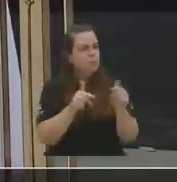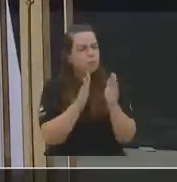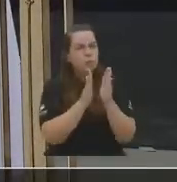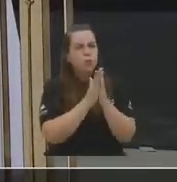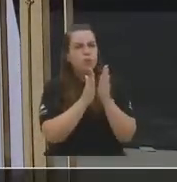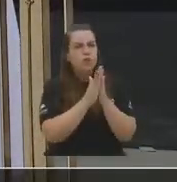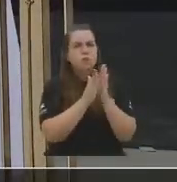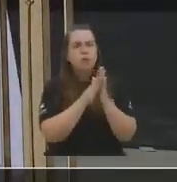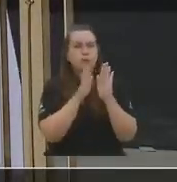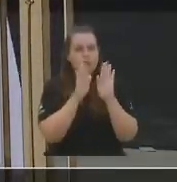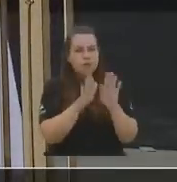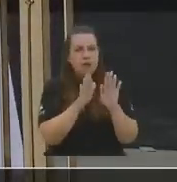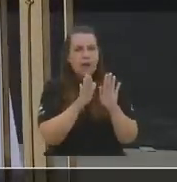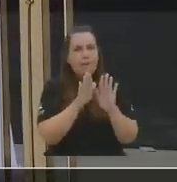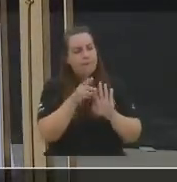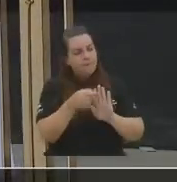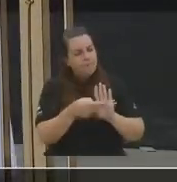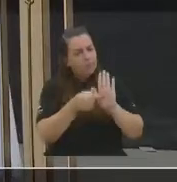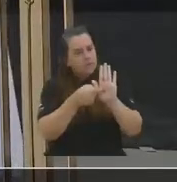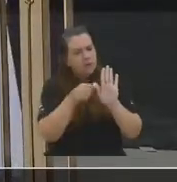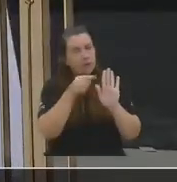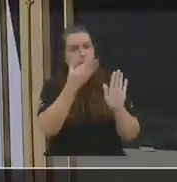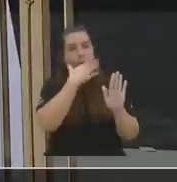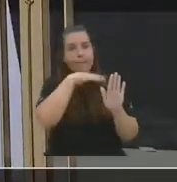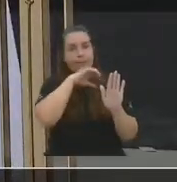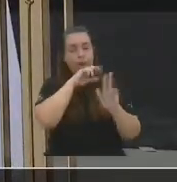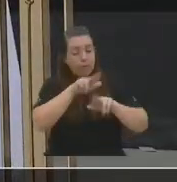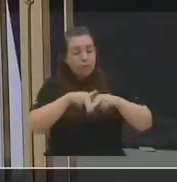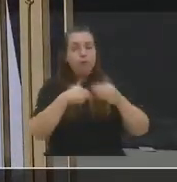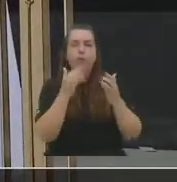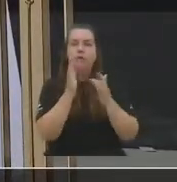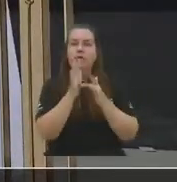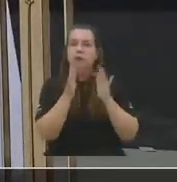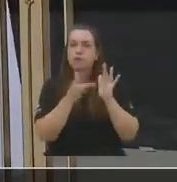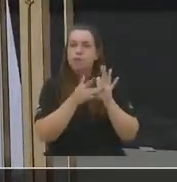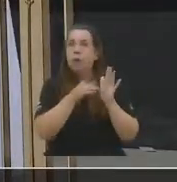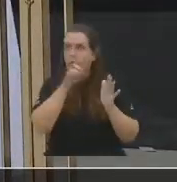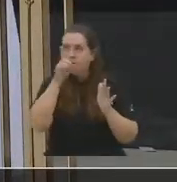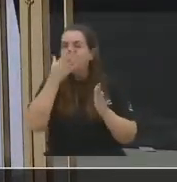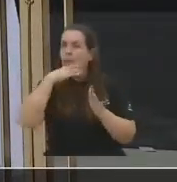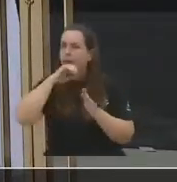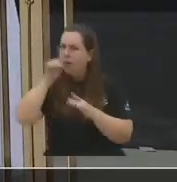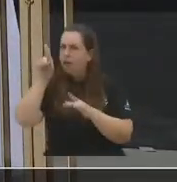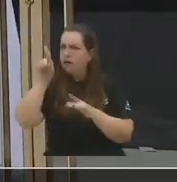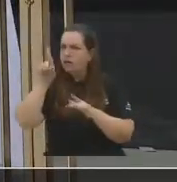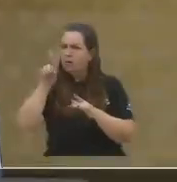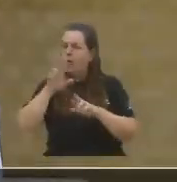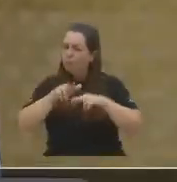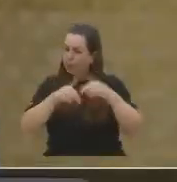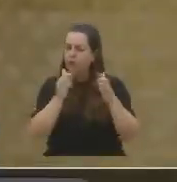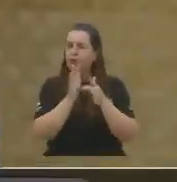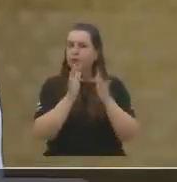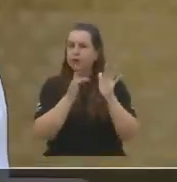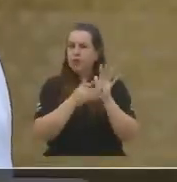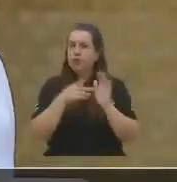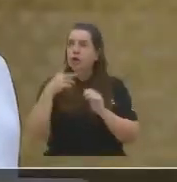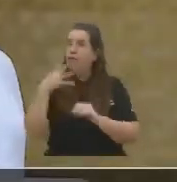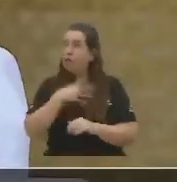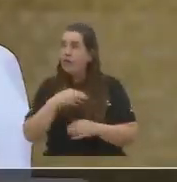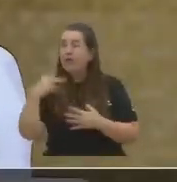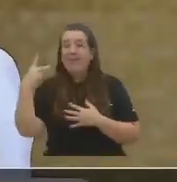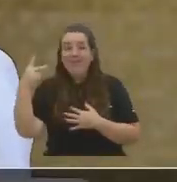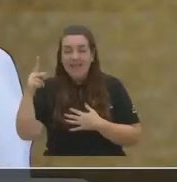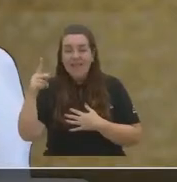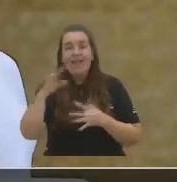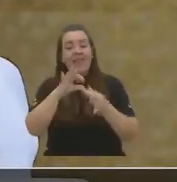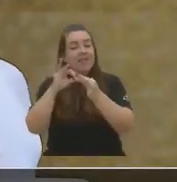orações é destinada ao Pai por meio de Cristo, por meio de nosso Senhor Jesus Cristo, vosso Filho, na unidade